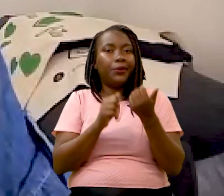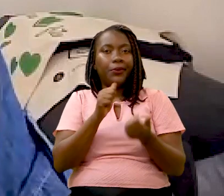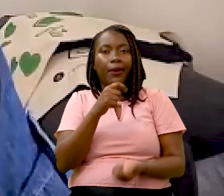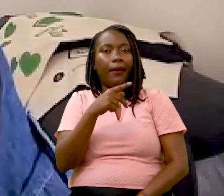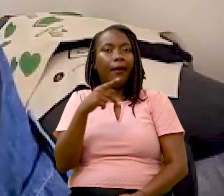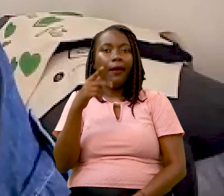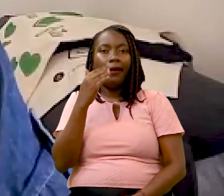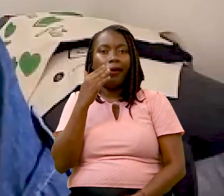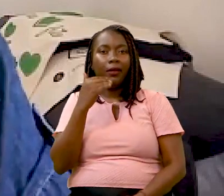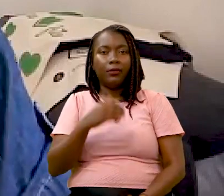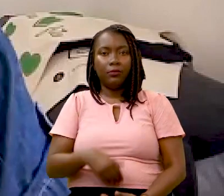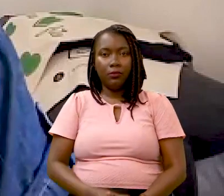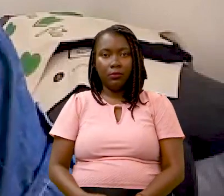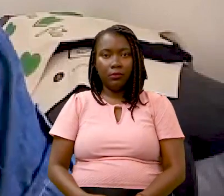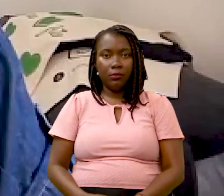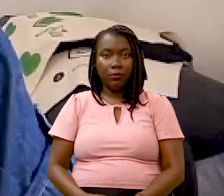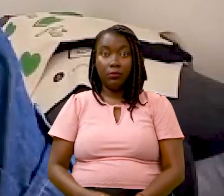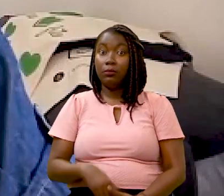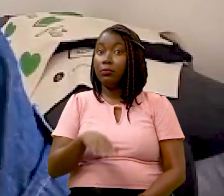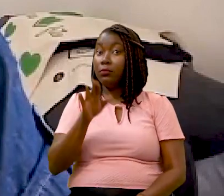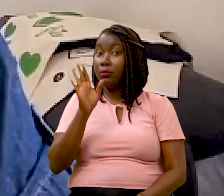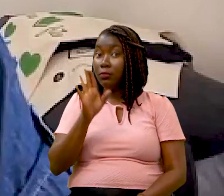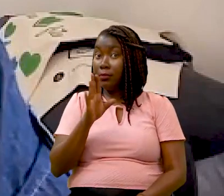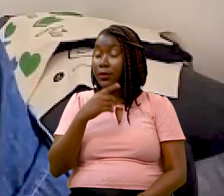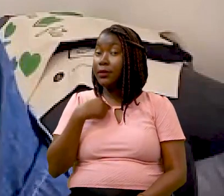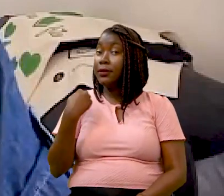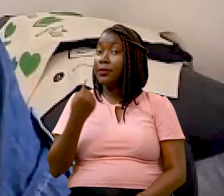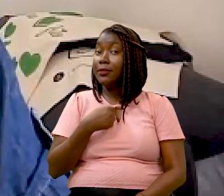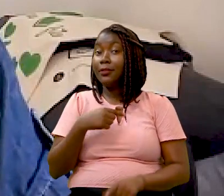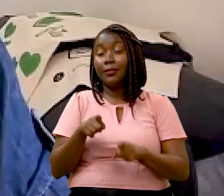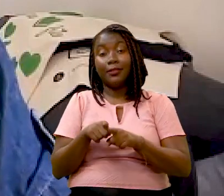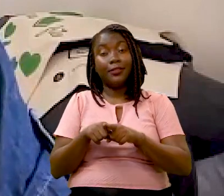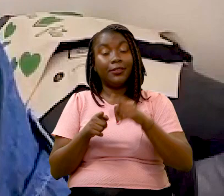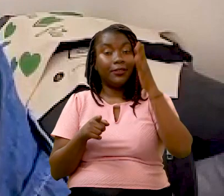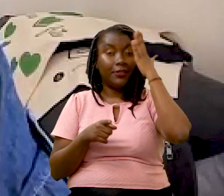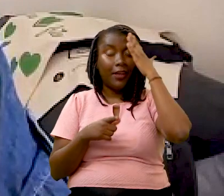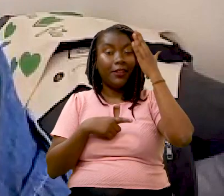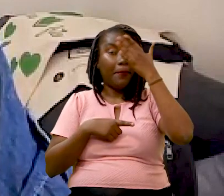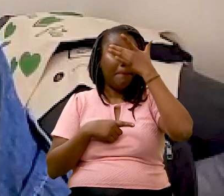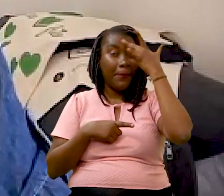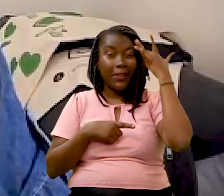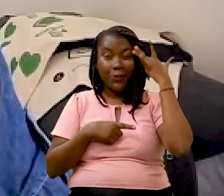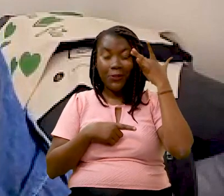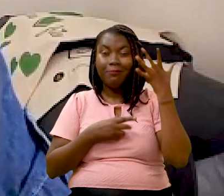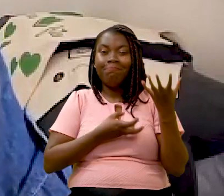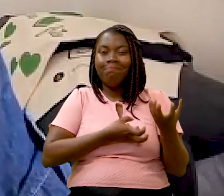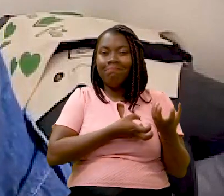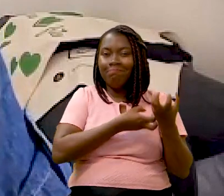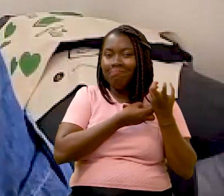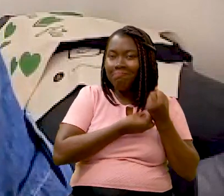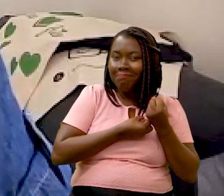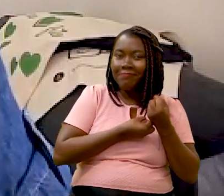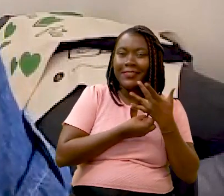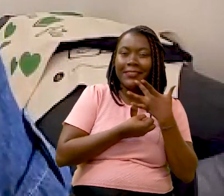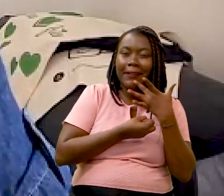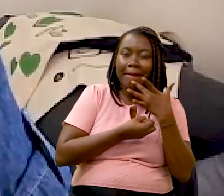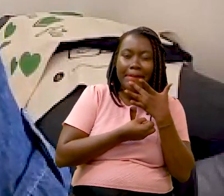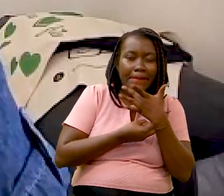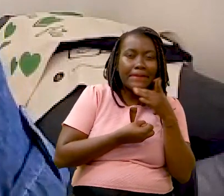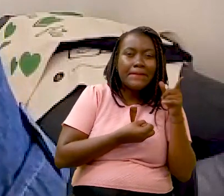de comida. Mas a gente também sabe que existem pessoas que são apegadas ao sabor